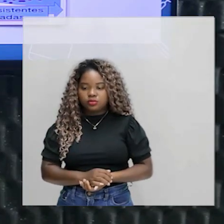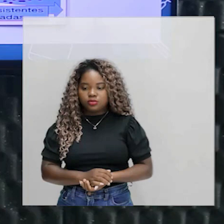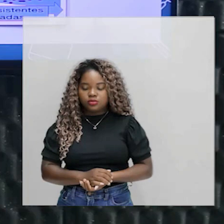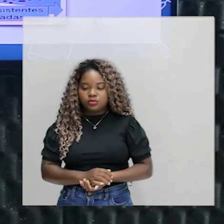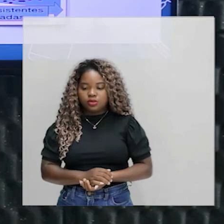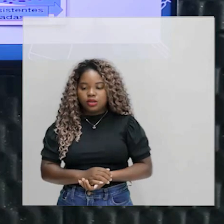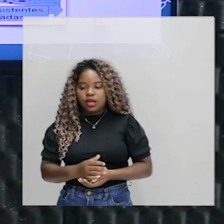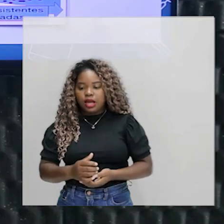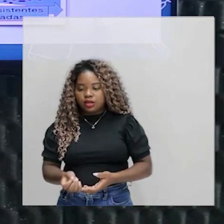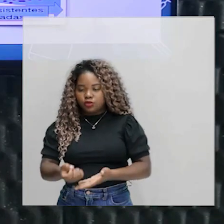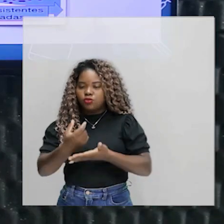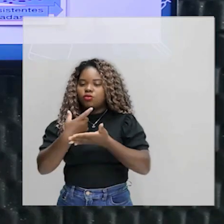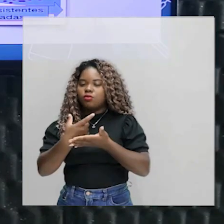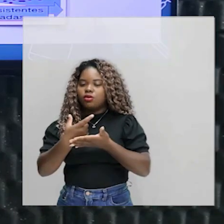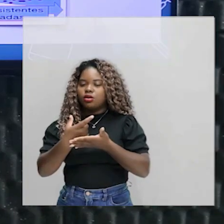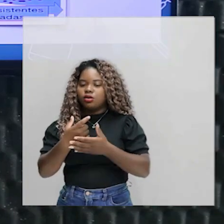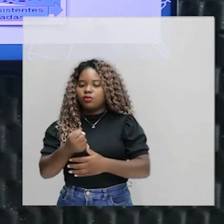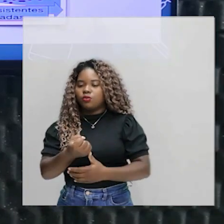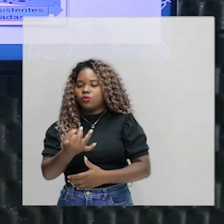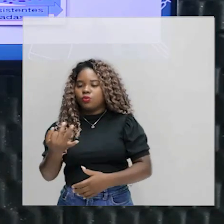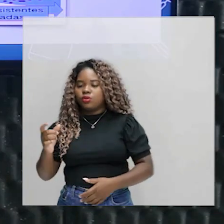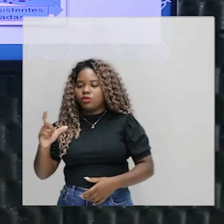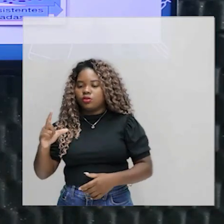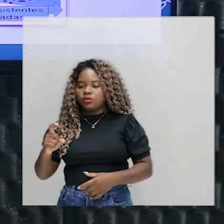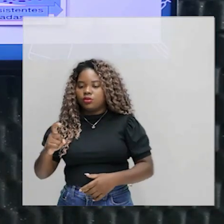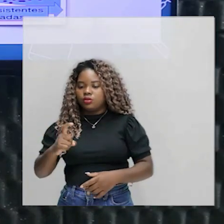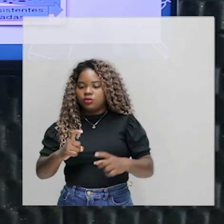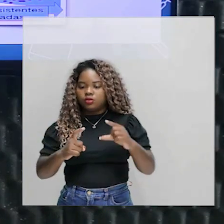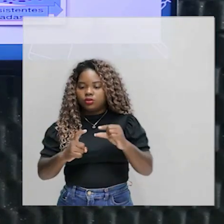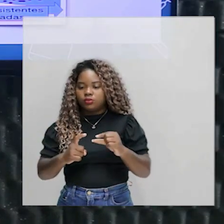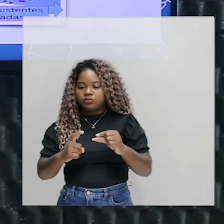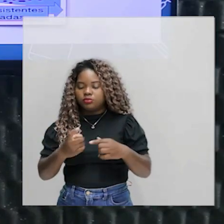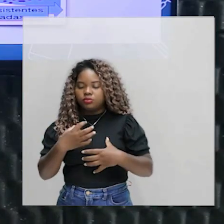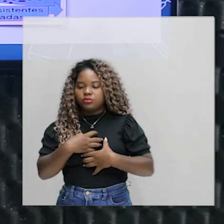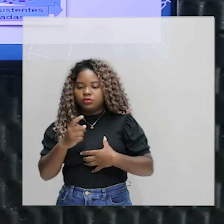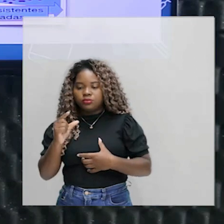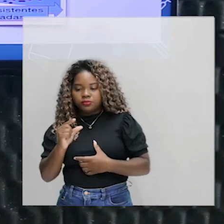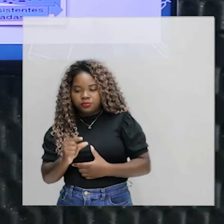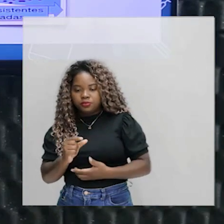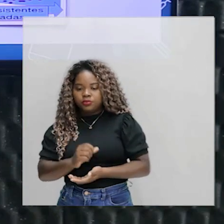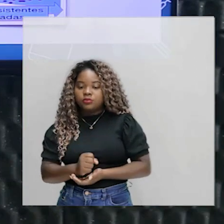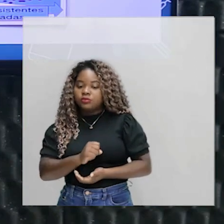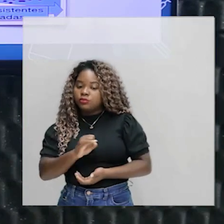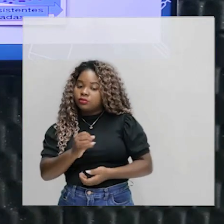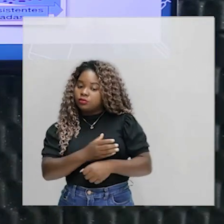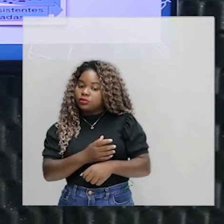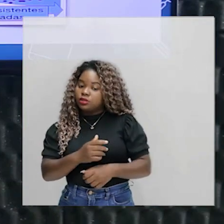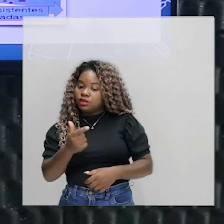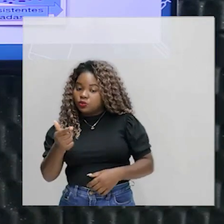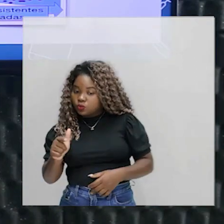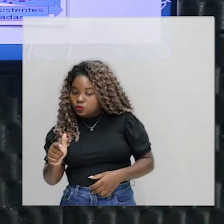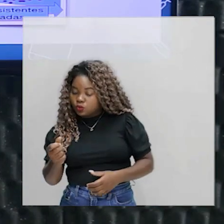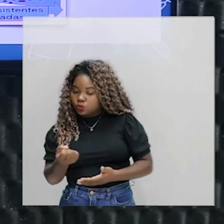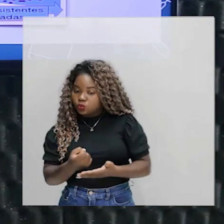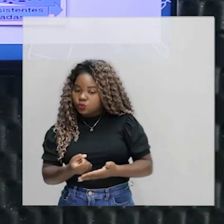diminui a quantidade de bactérias sensíveis Porque vão morrer se ele não continuar tomando esse